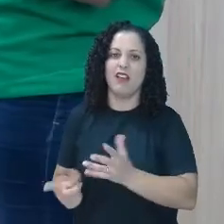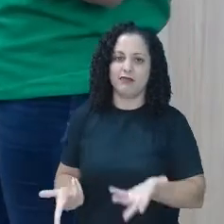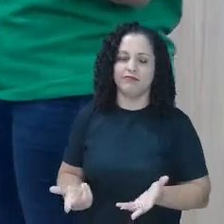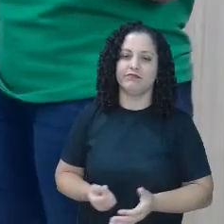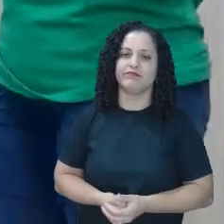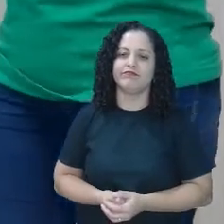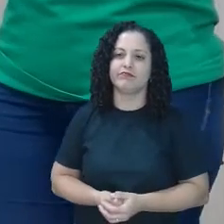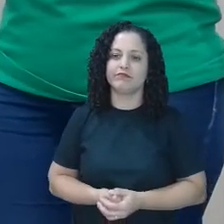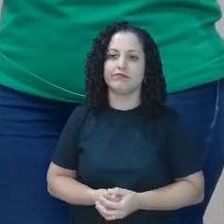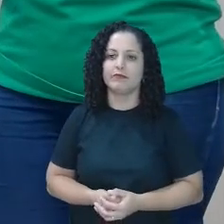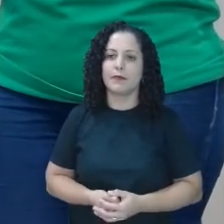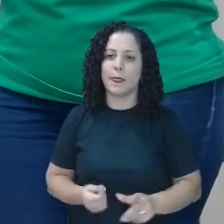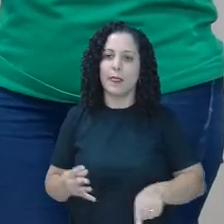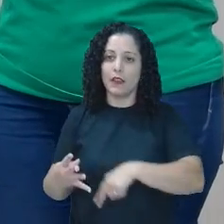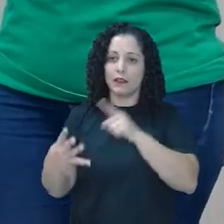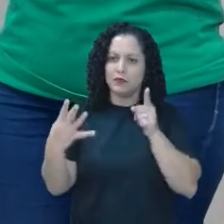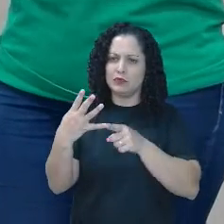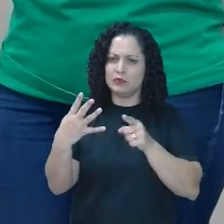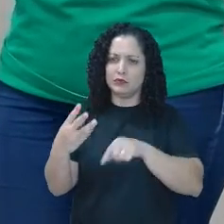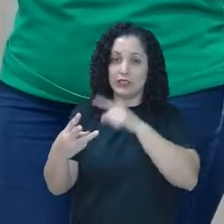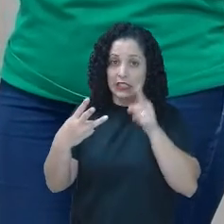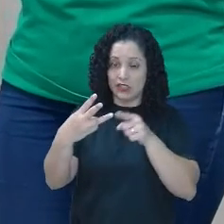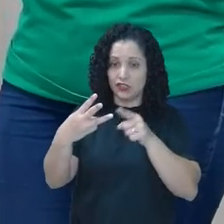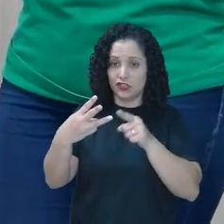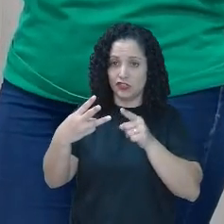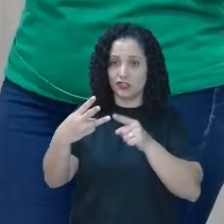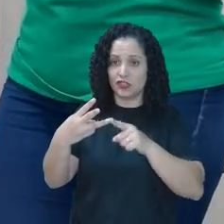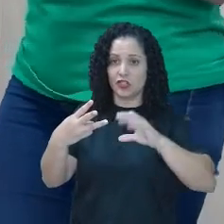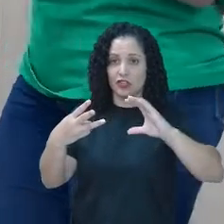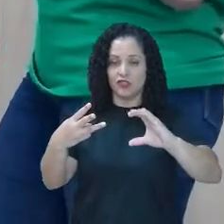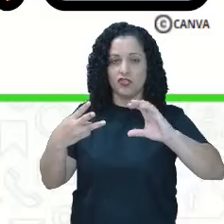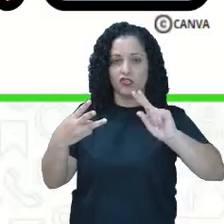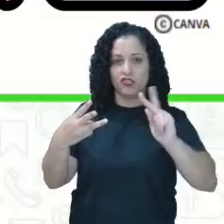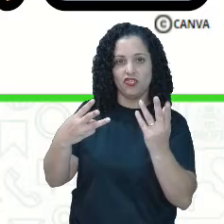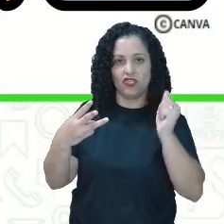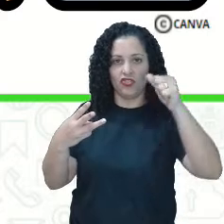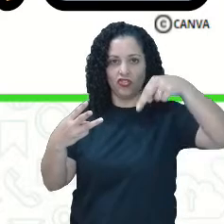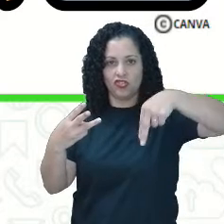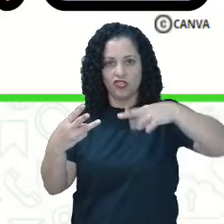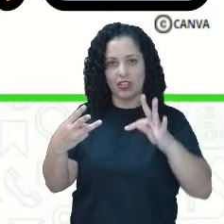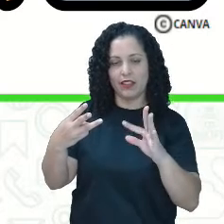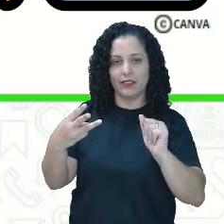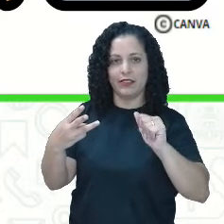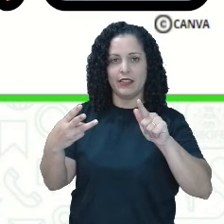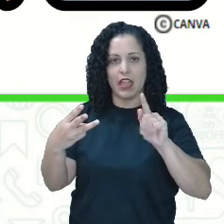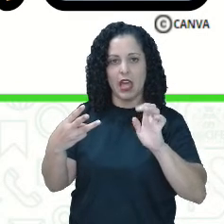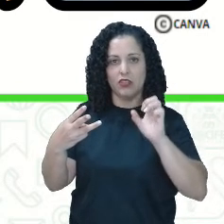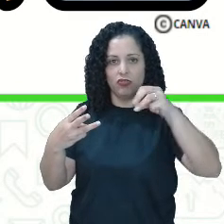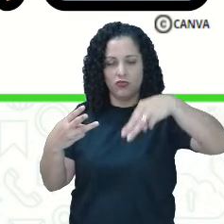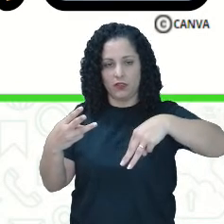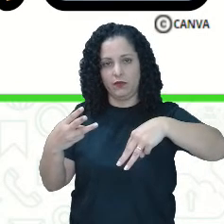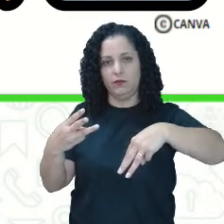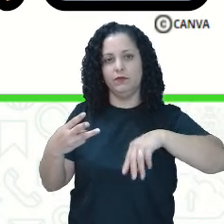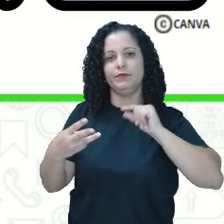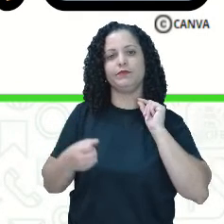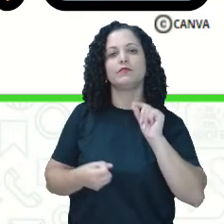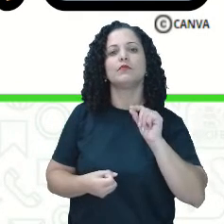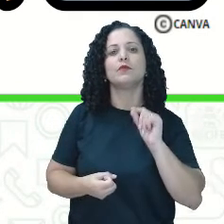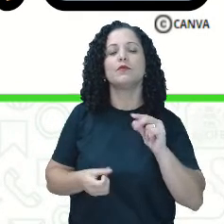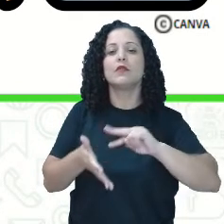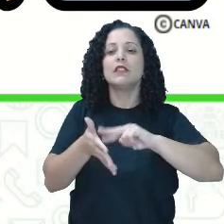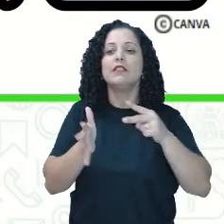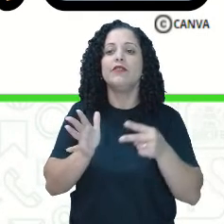gente? Chantagem. É um pouquinho parecido com a intimidação, mas a chantagem utiliza-se do poder que o autor tem